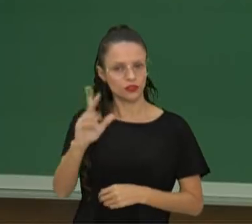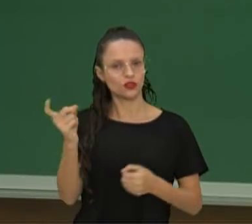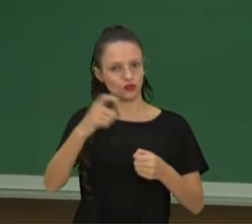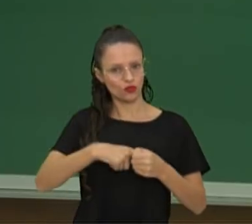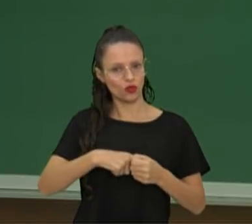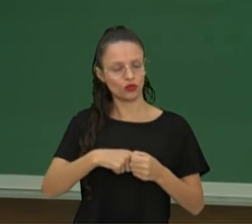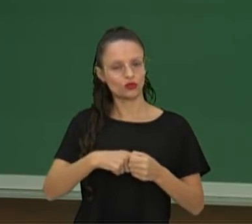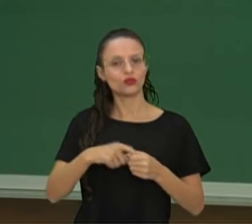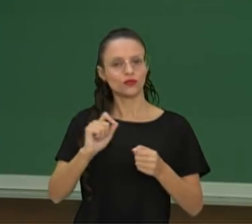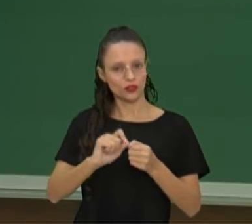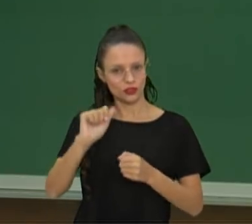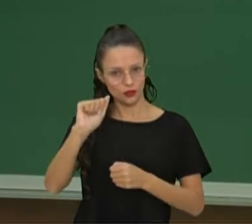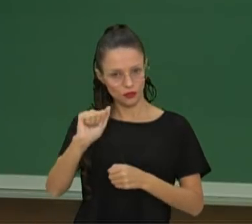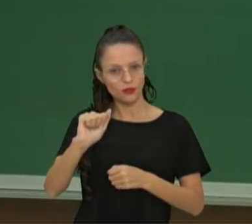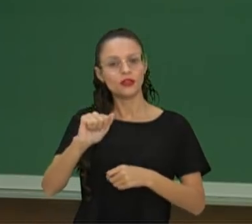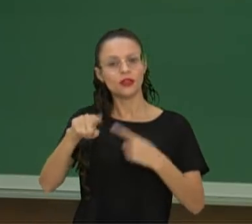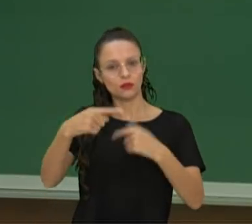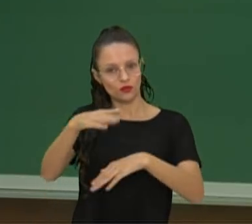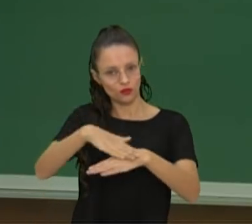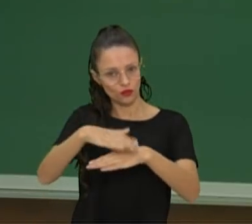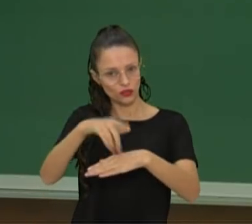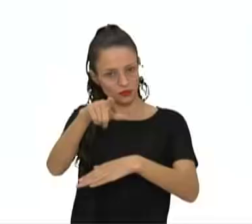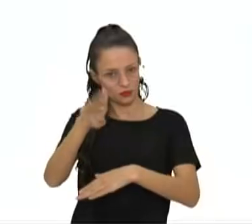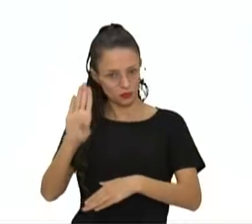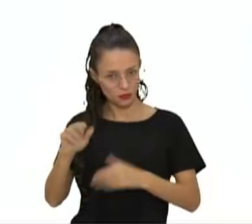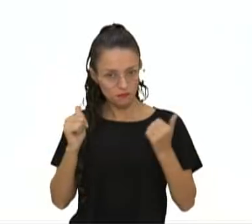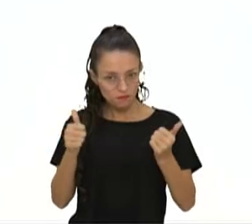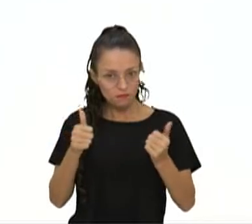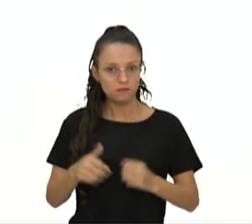faço a letra A e daí eu deixo um tempinho para você fazer a B, tá bom?